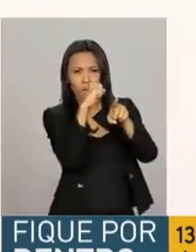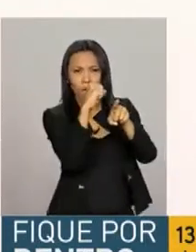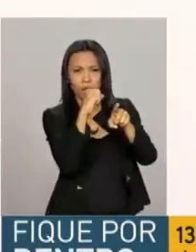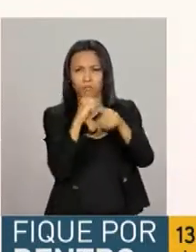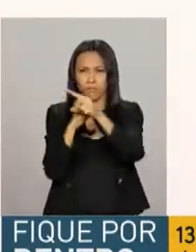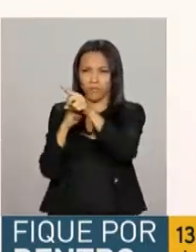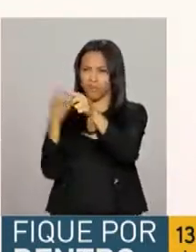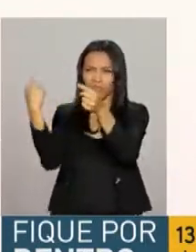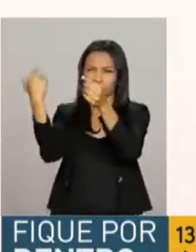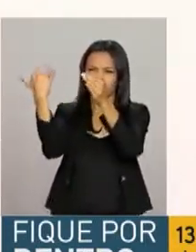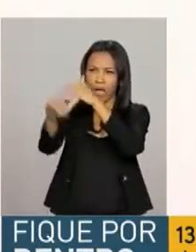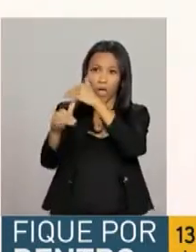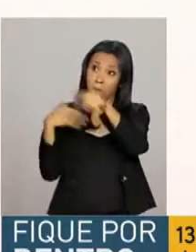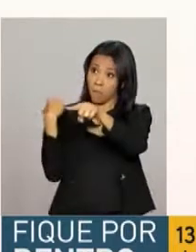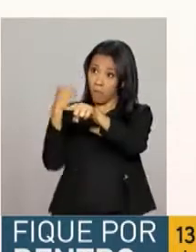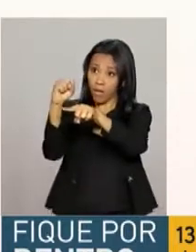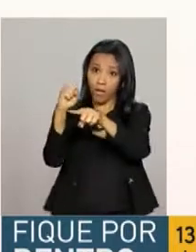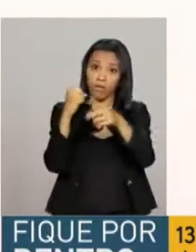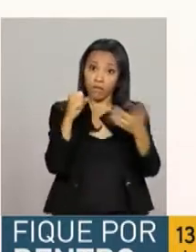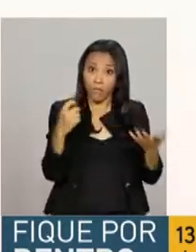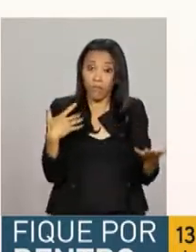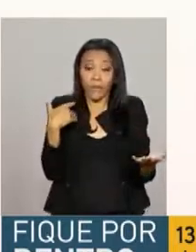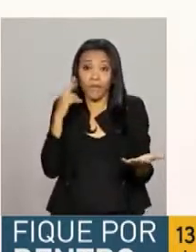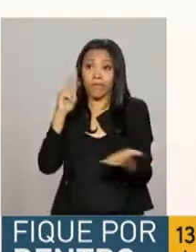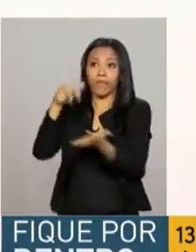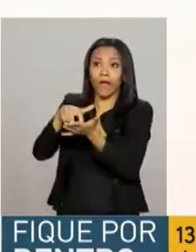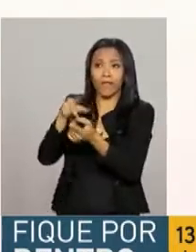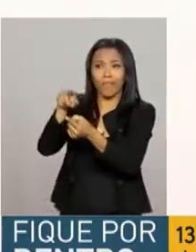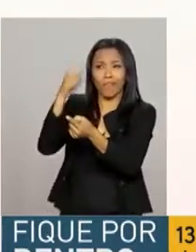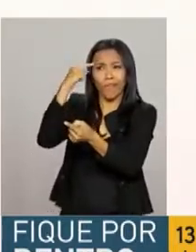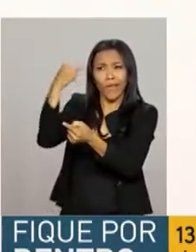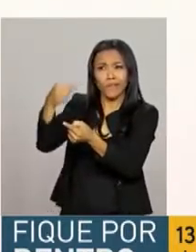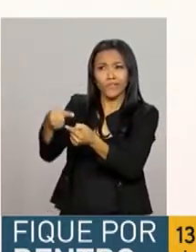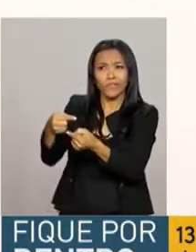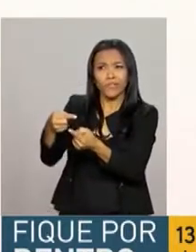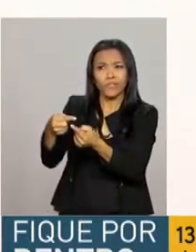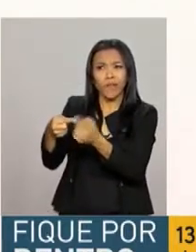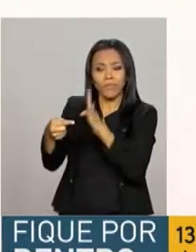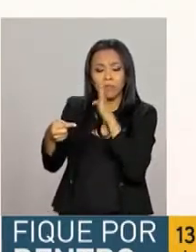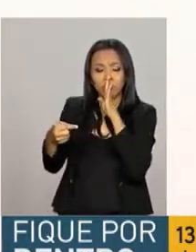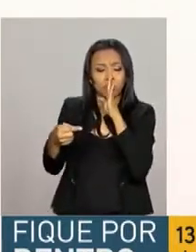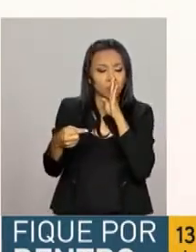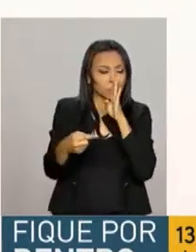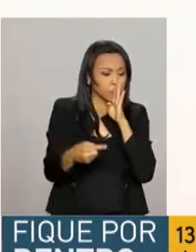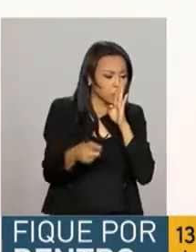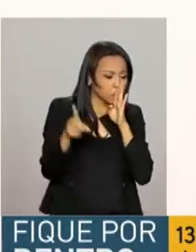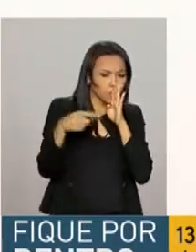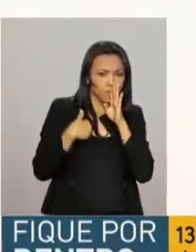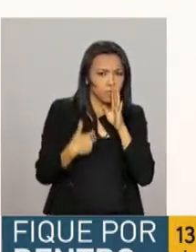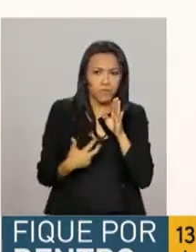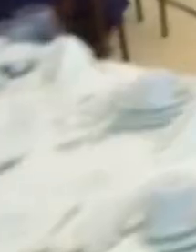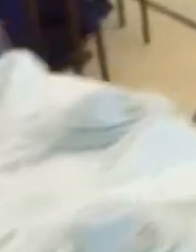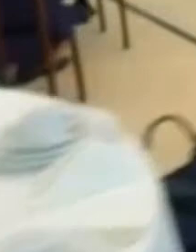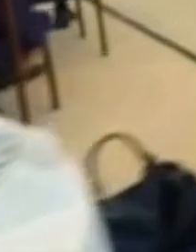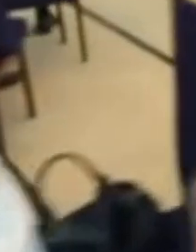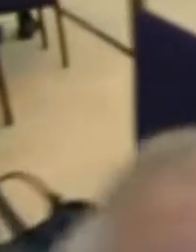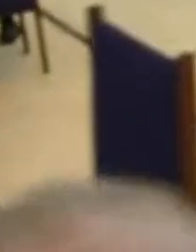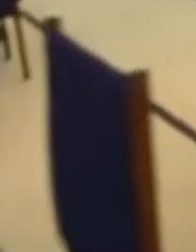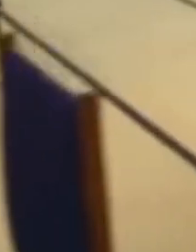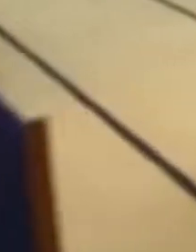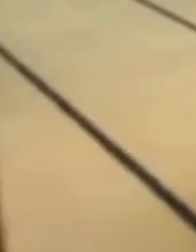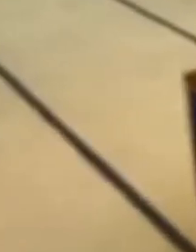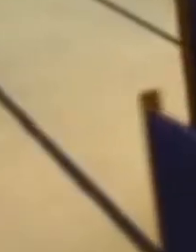vezes eu vejo que a pessoa vai para um lugar houve uma coisa negativa e se aquieta fica em silêncio não pode ser q ta o